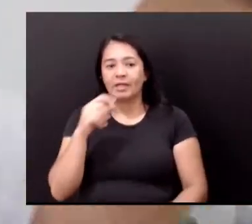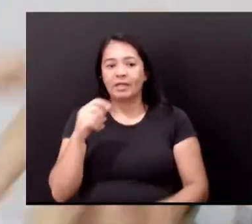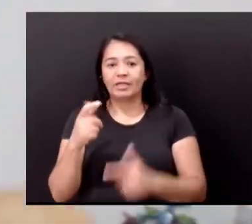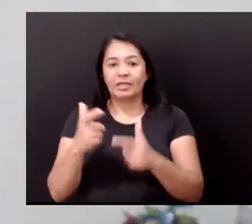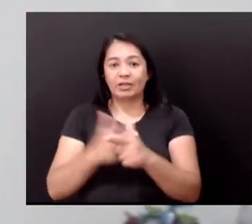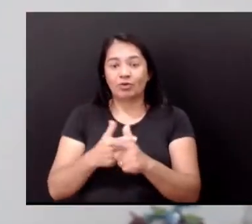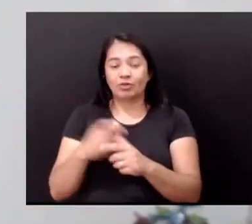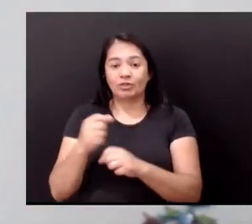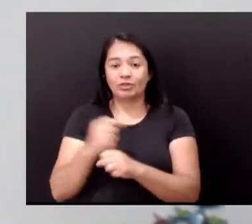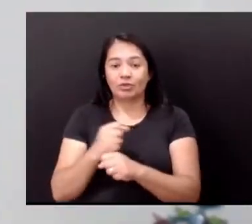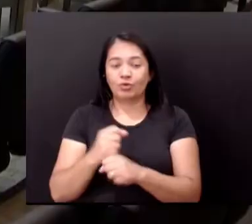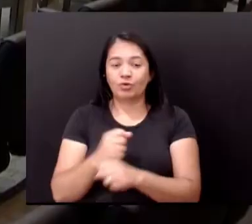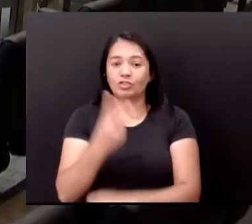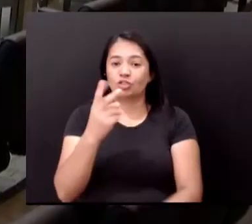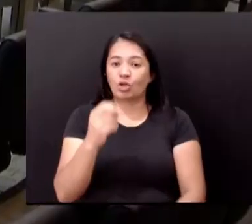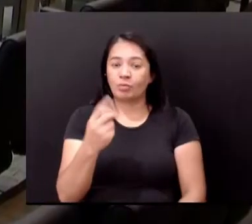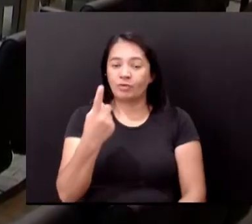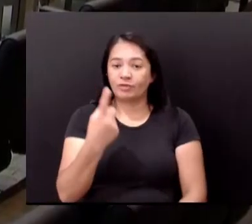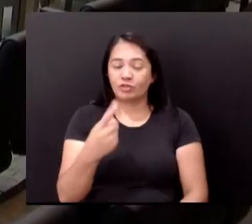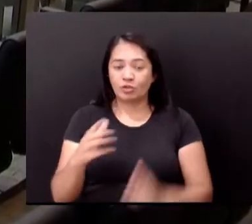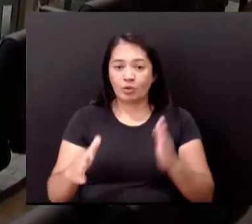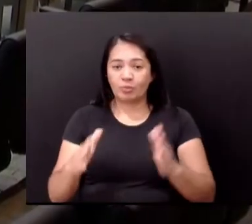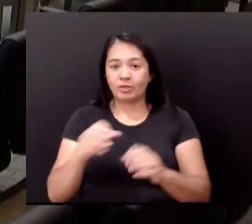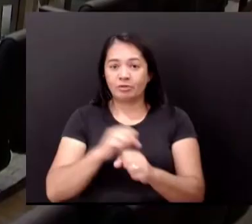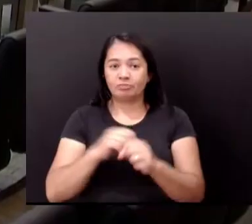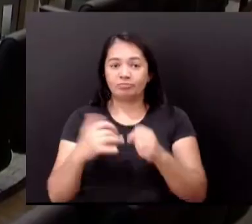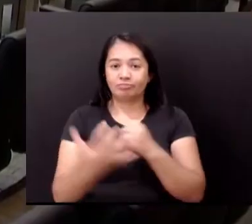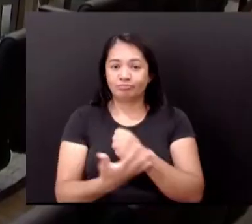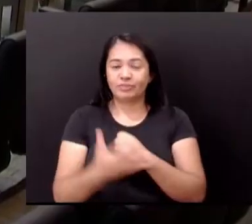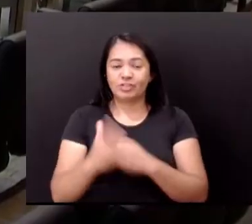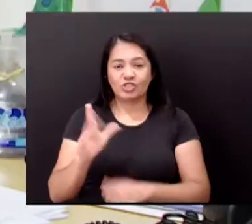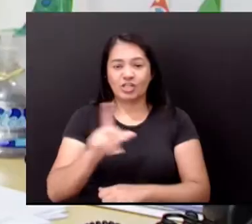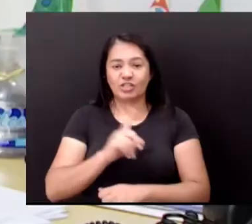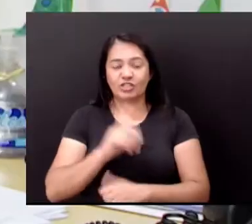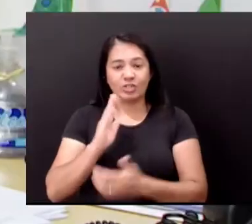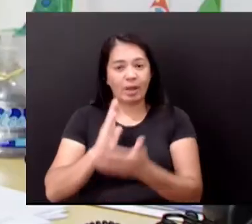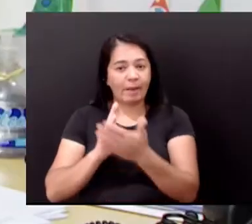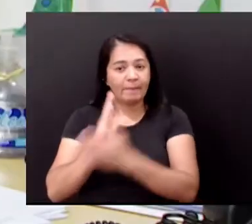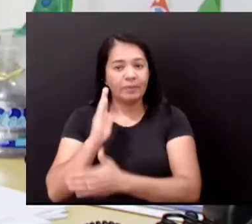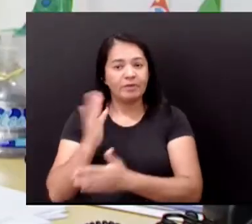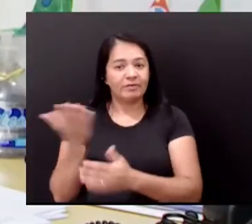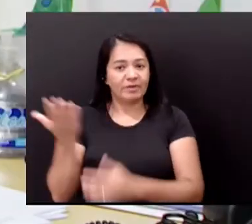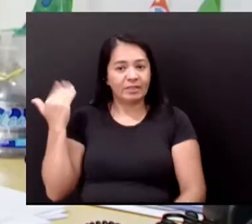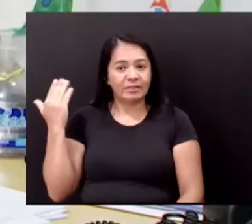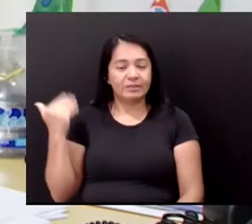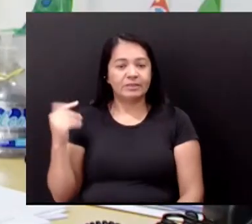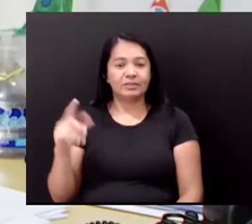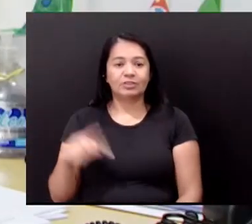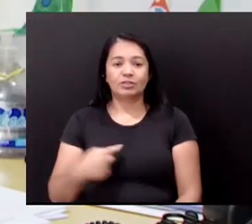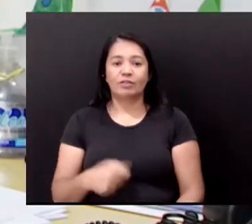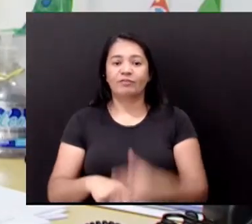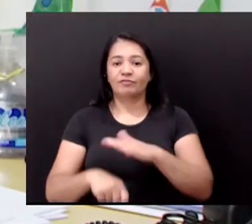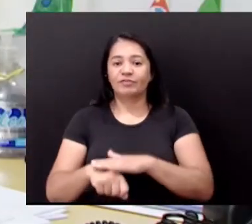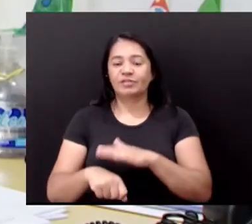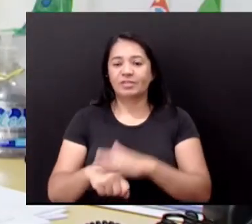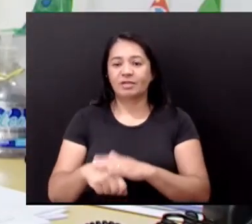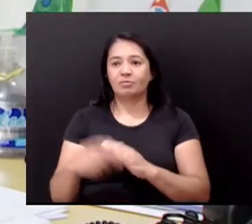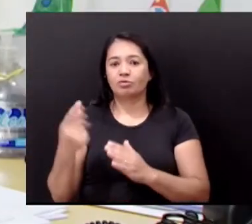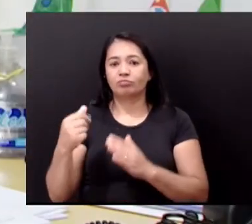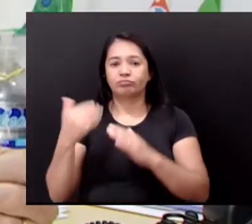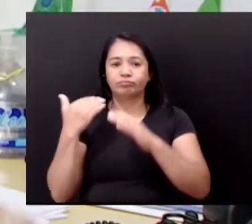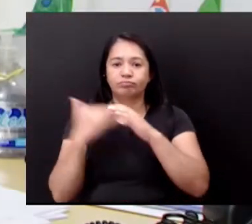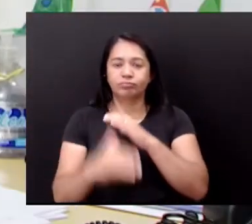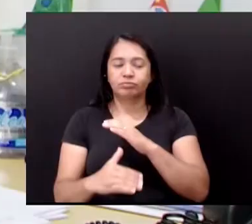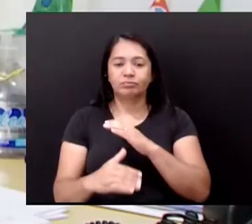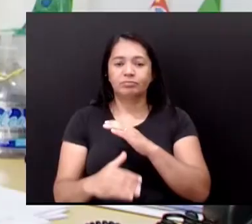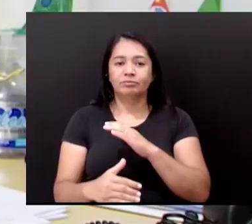de pandemia da Covid-19, já tinham sido aprovadas anteriormente. A gente fez um repasse de